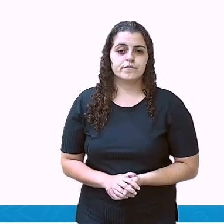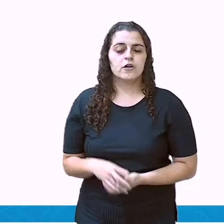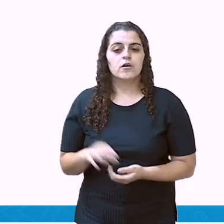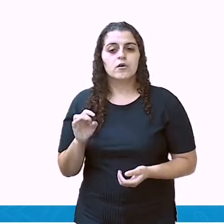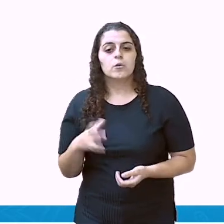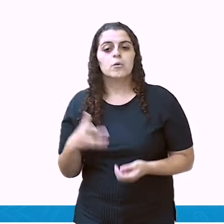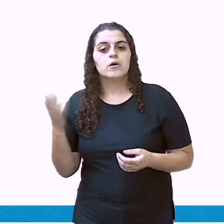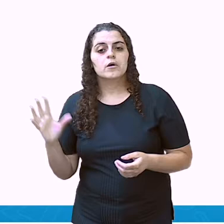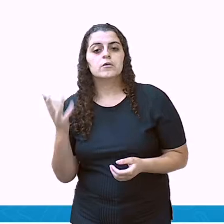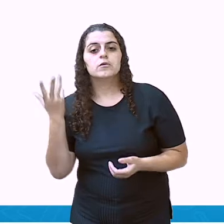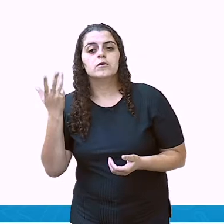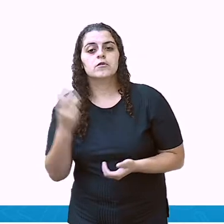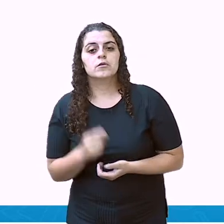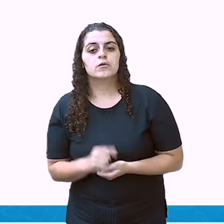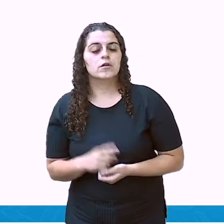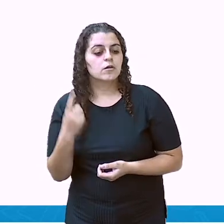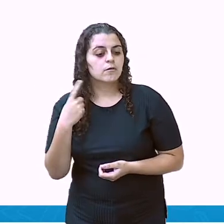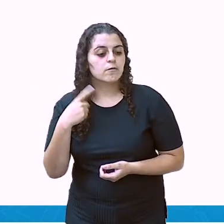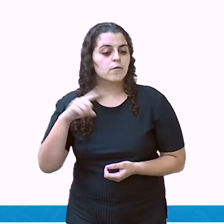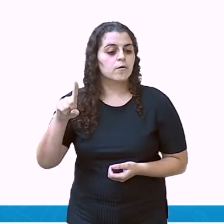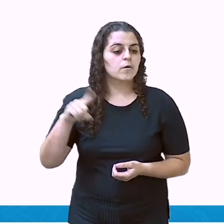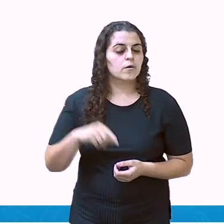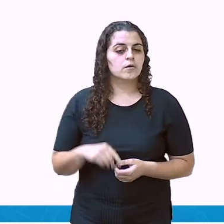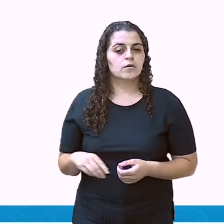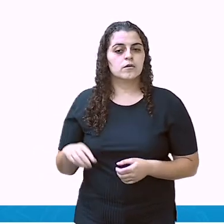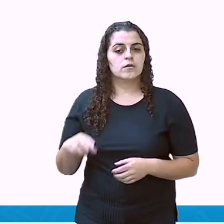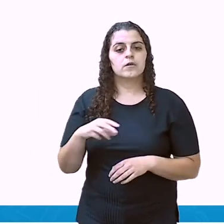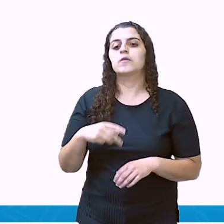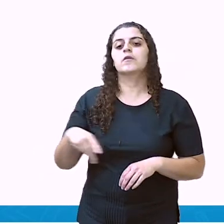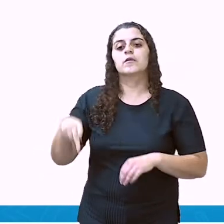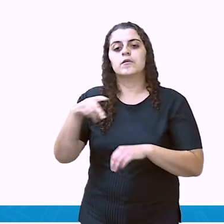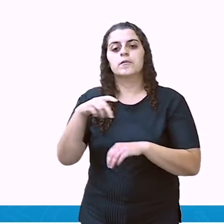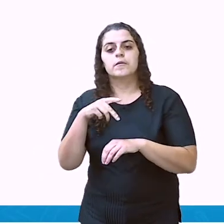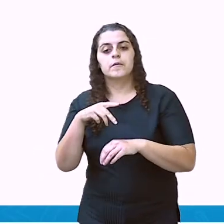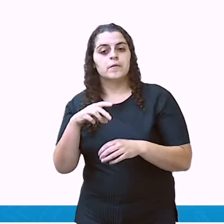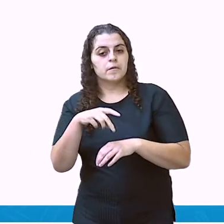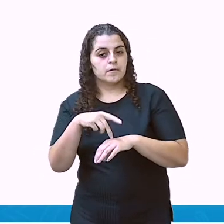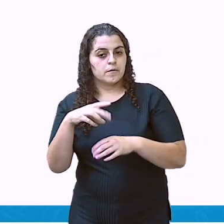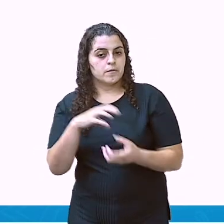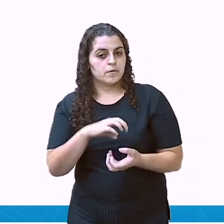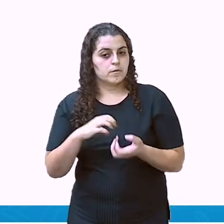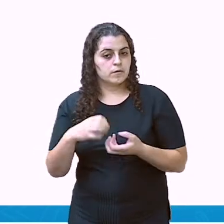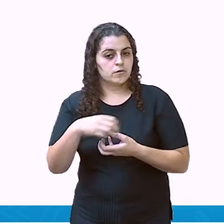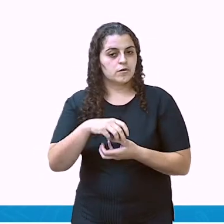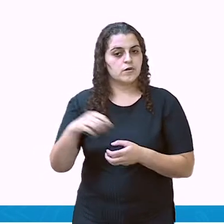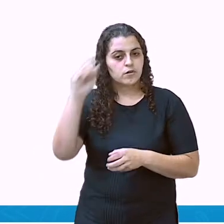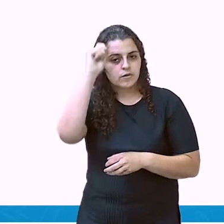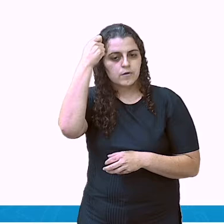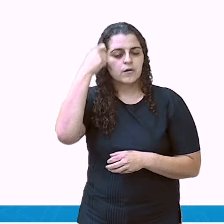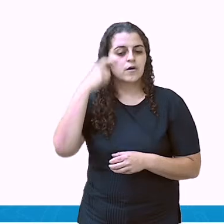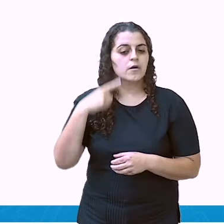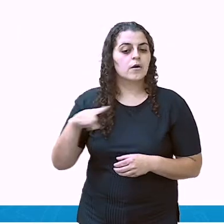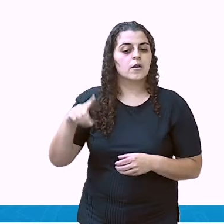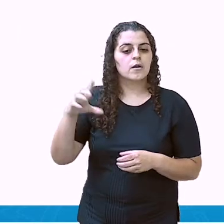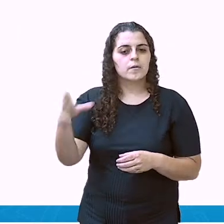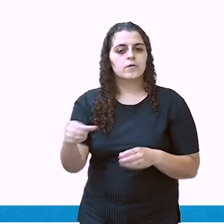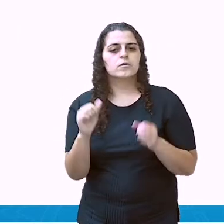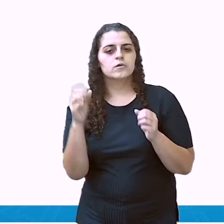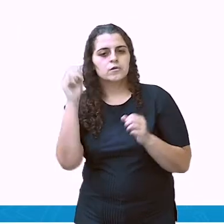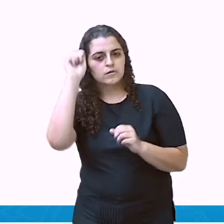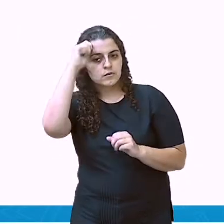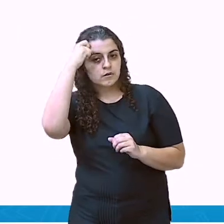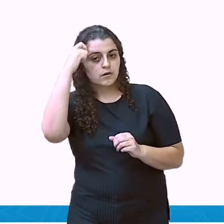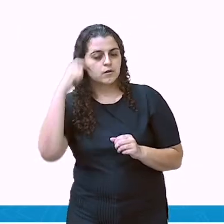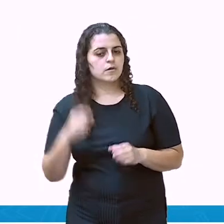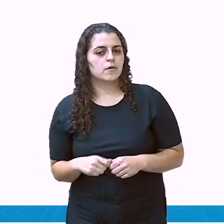que aconteceu? Eles foram na África e buscaram os negros